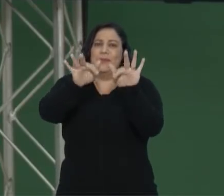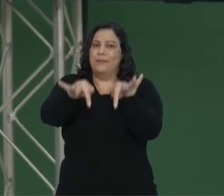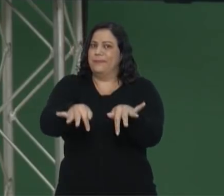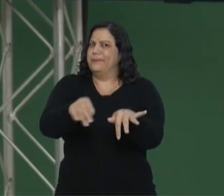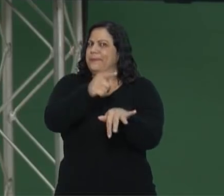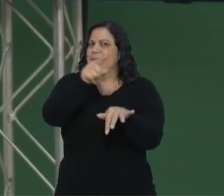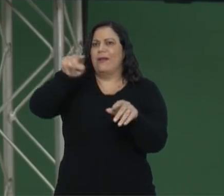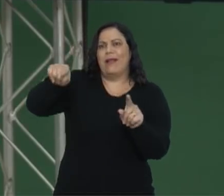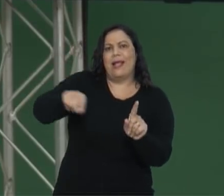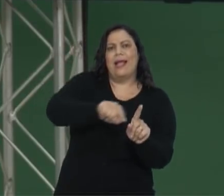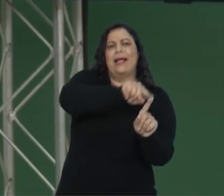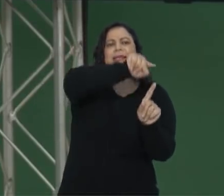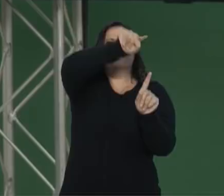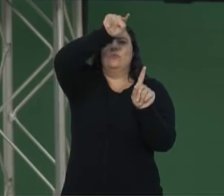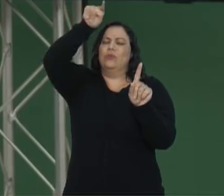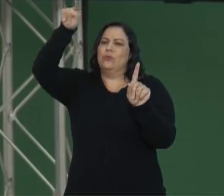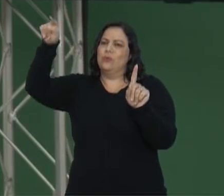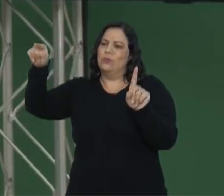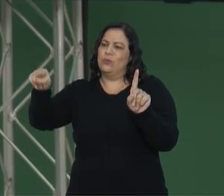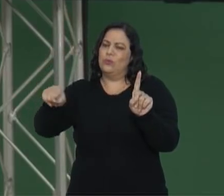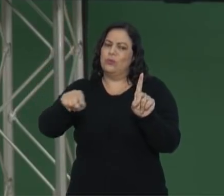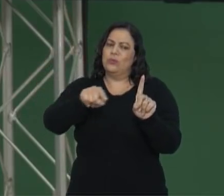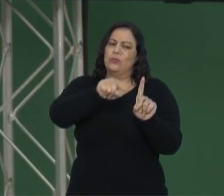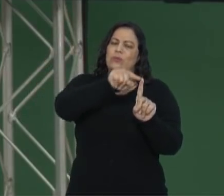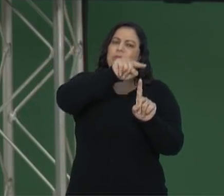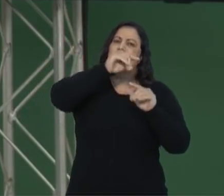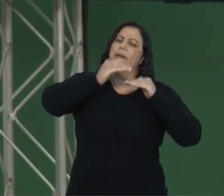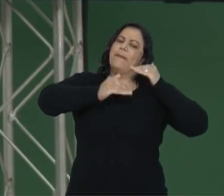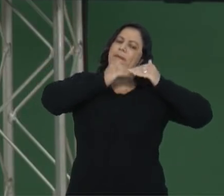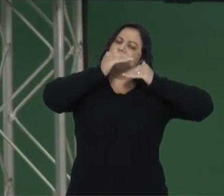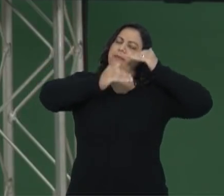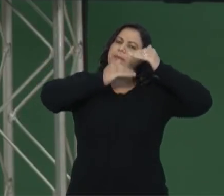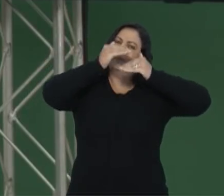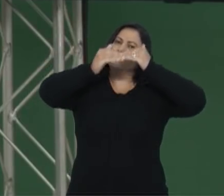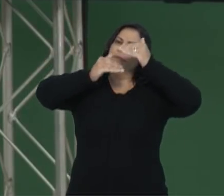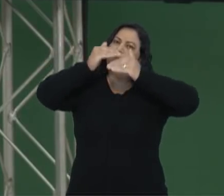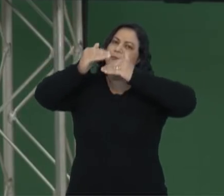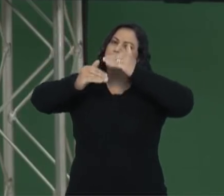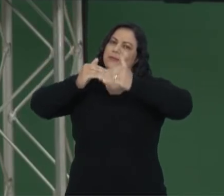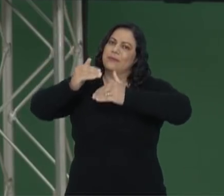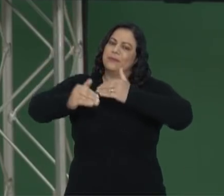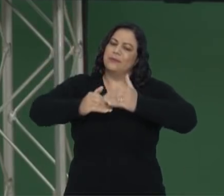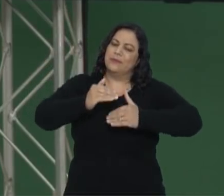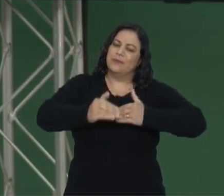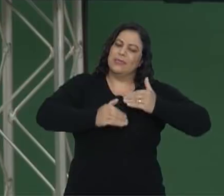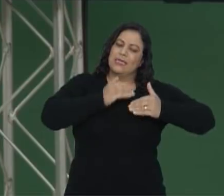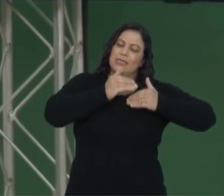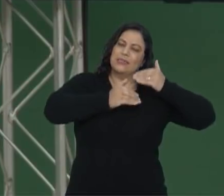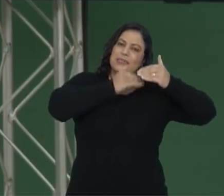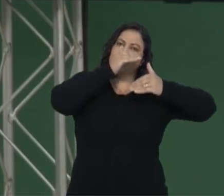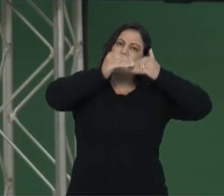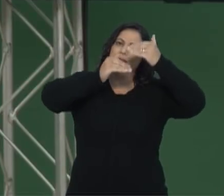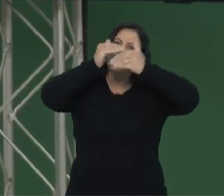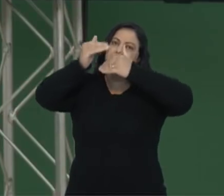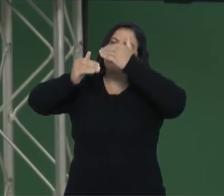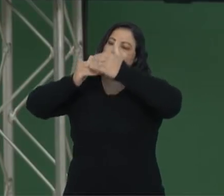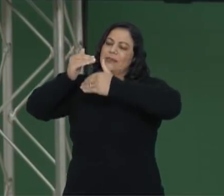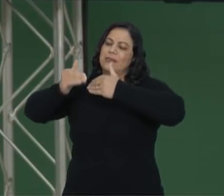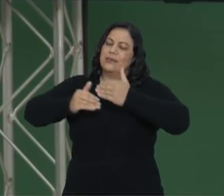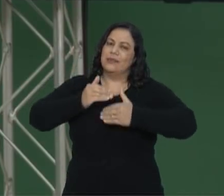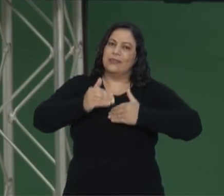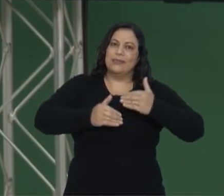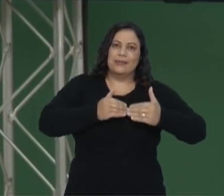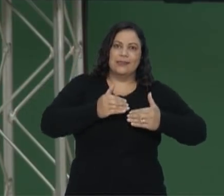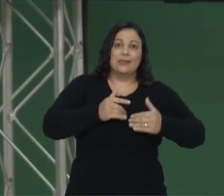cíclico. Começa, tem todo o seu desenvolvimento e começa de novo, tem todo o seu desenvolvimento e começa de novo.